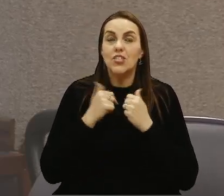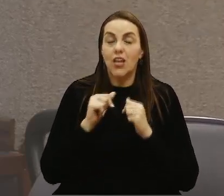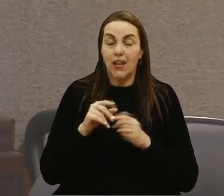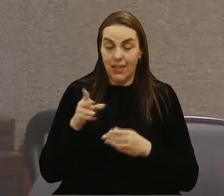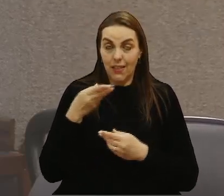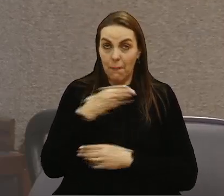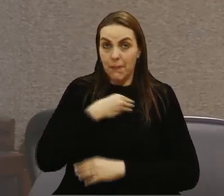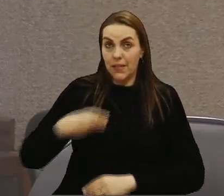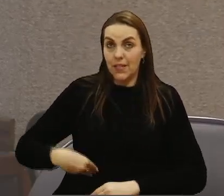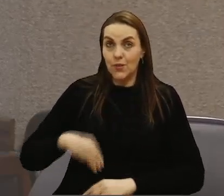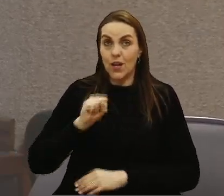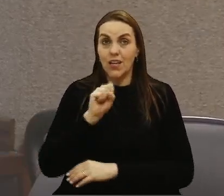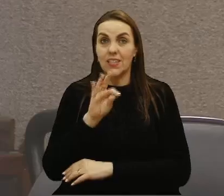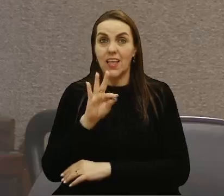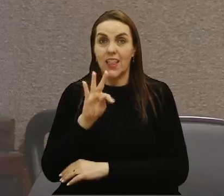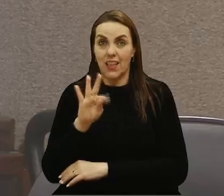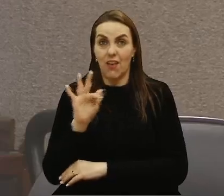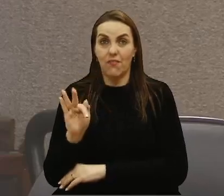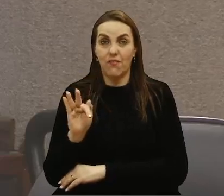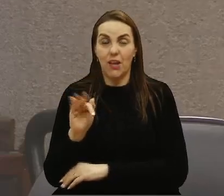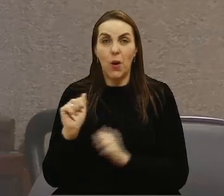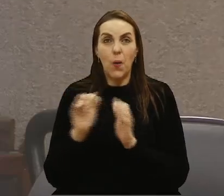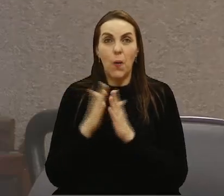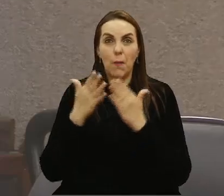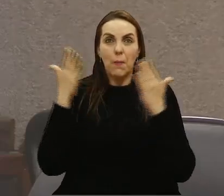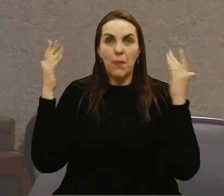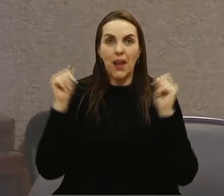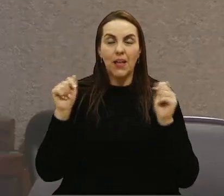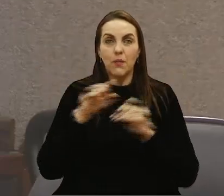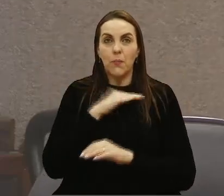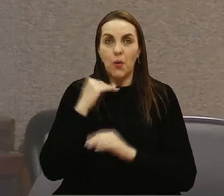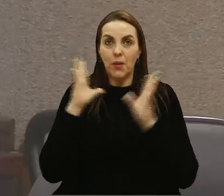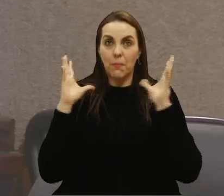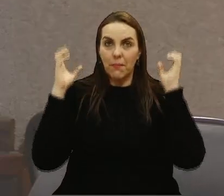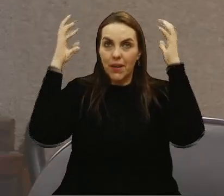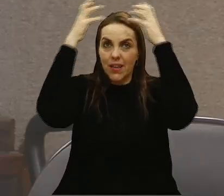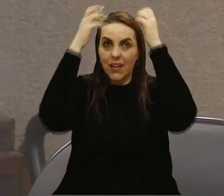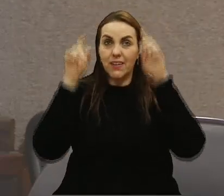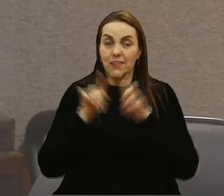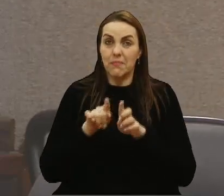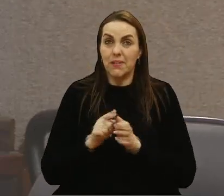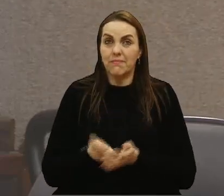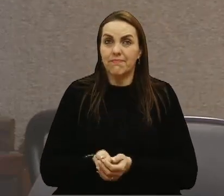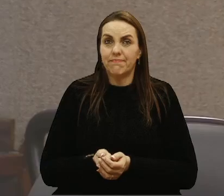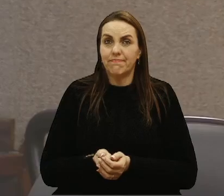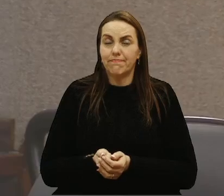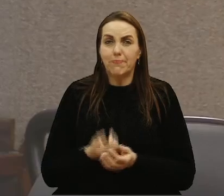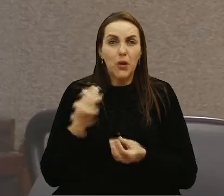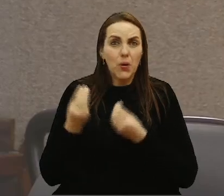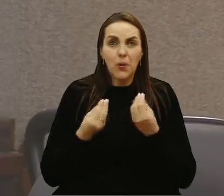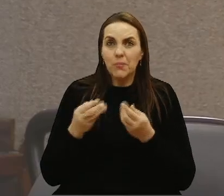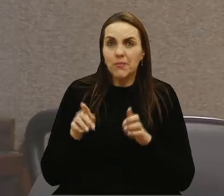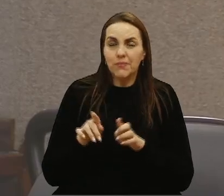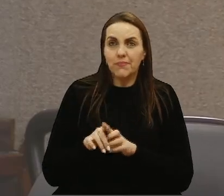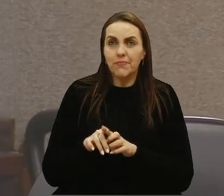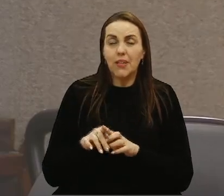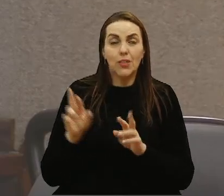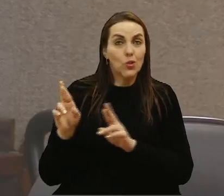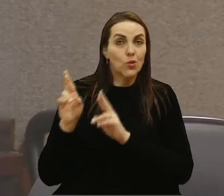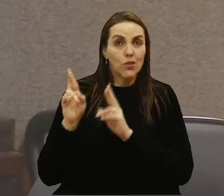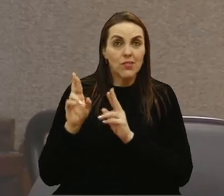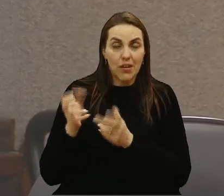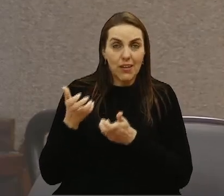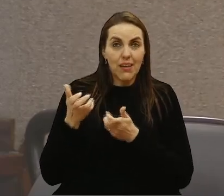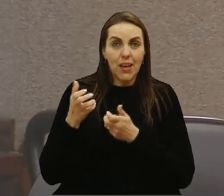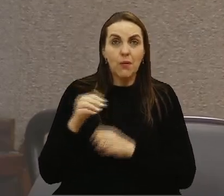STF, comemoraram a morte da Marielle Franco, como também torceram pela morte